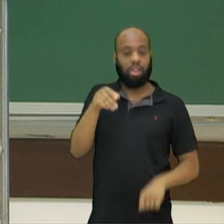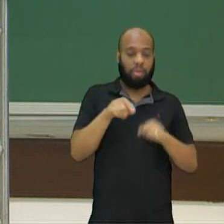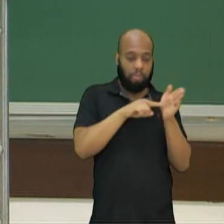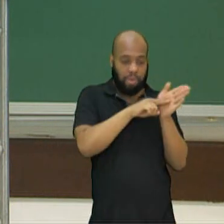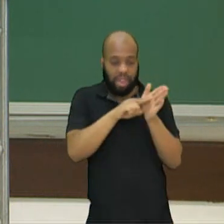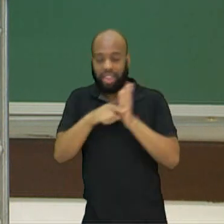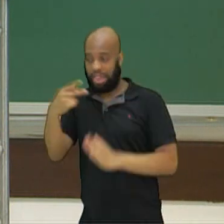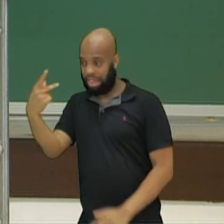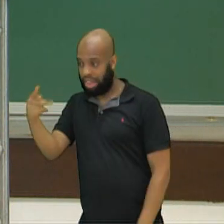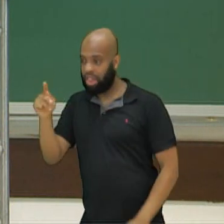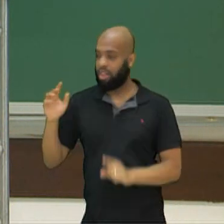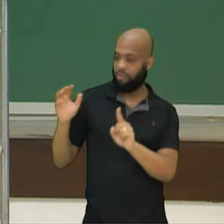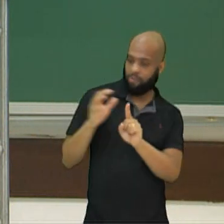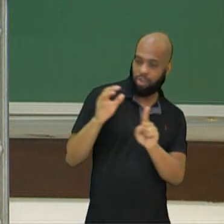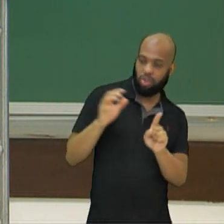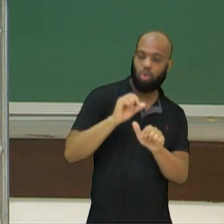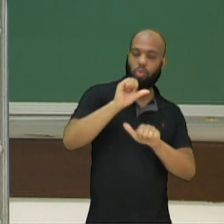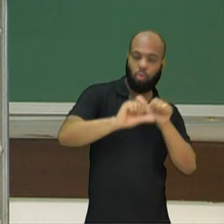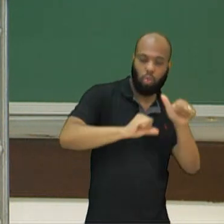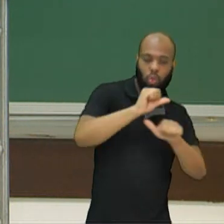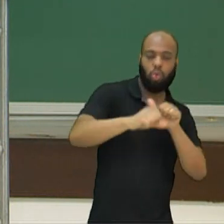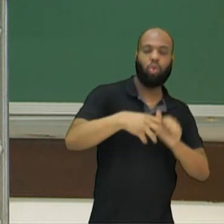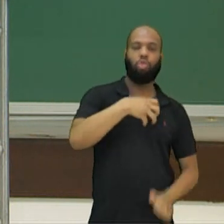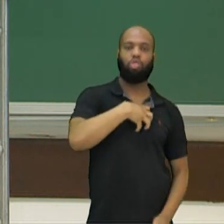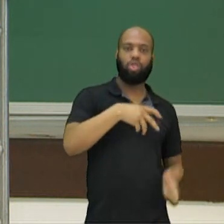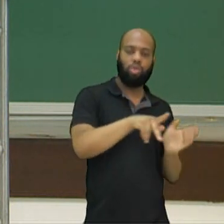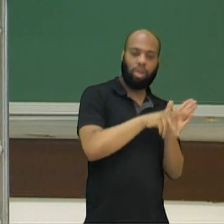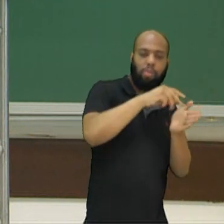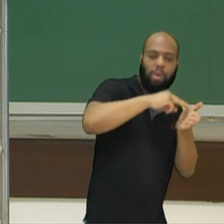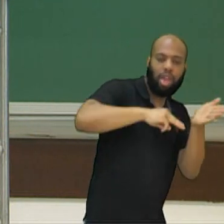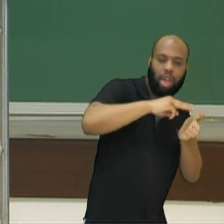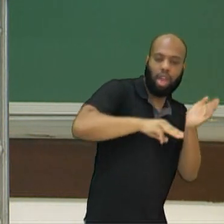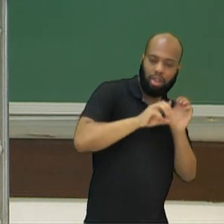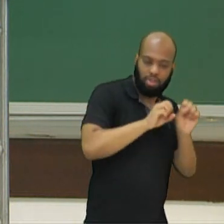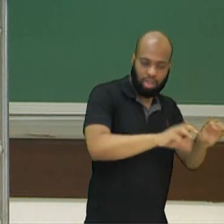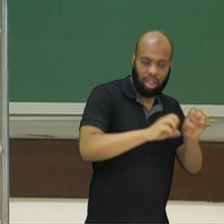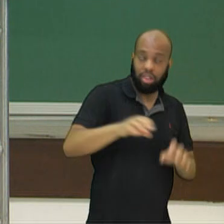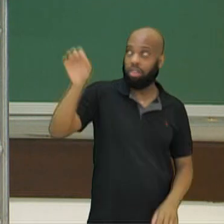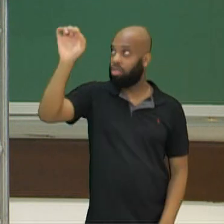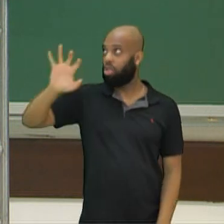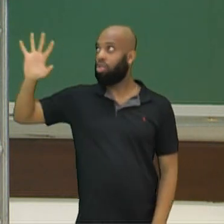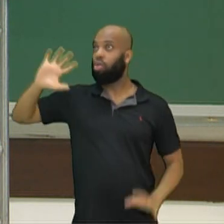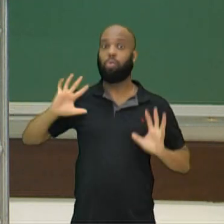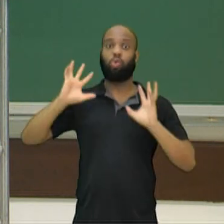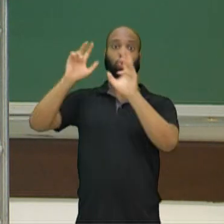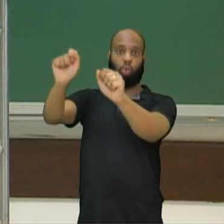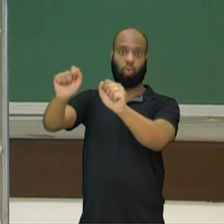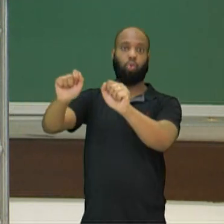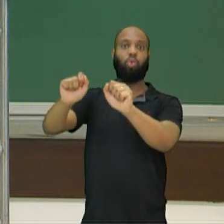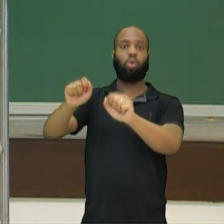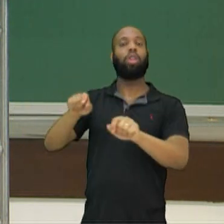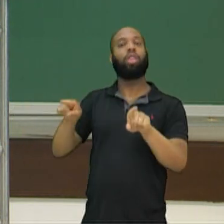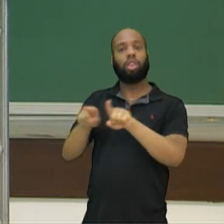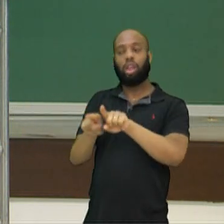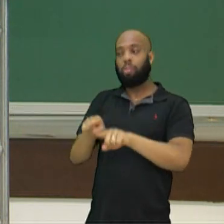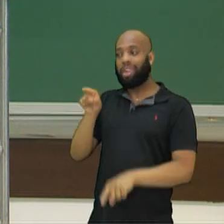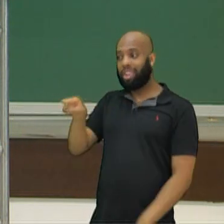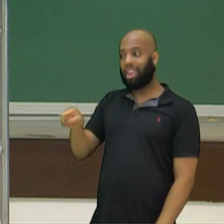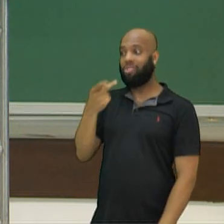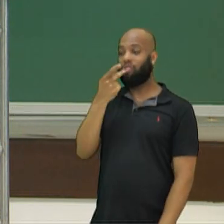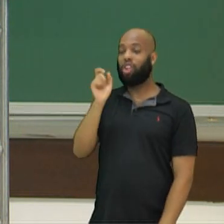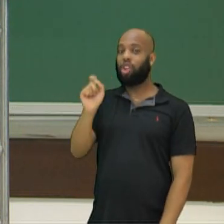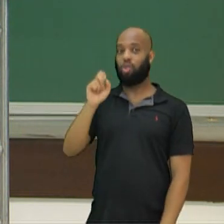pesquisas influenciaram e modificaram métodos de ensino por toda a Europa. E o que ele fala?